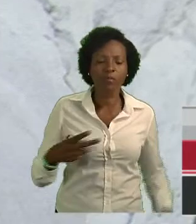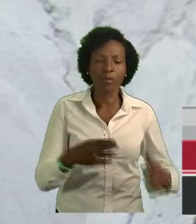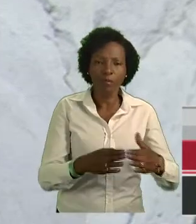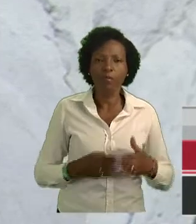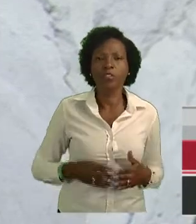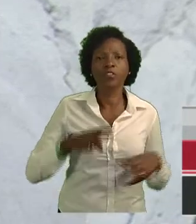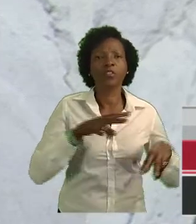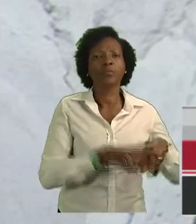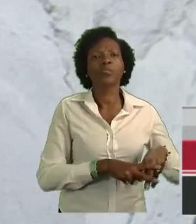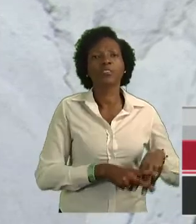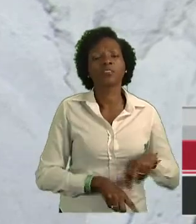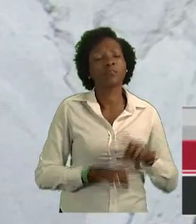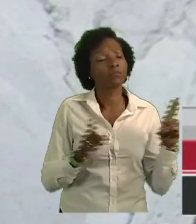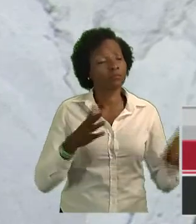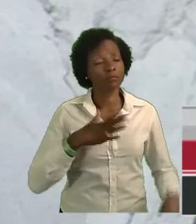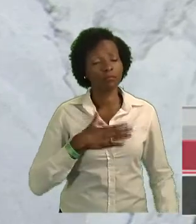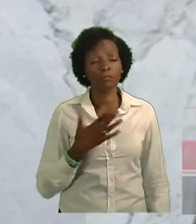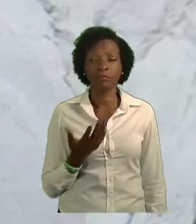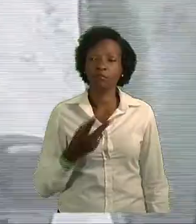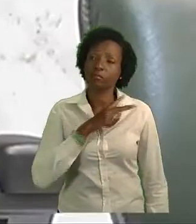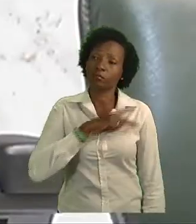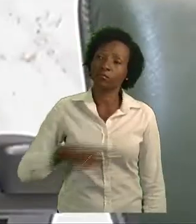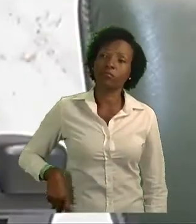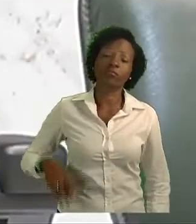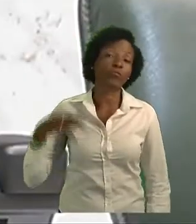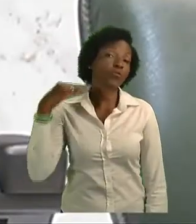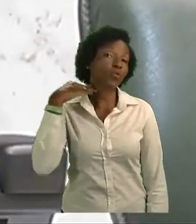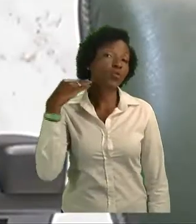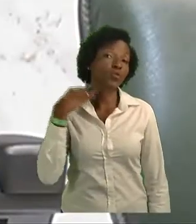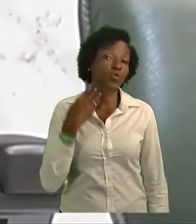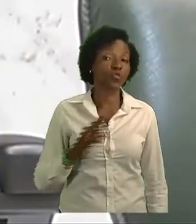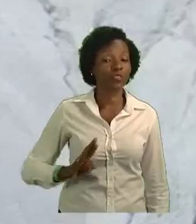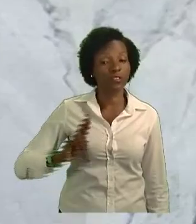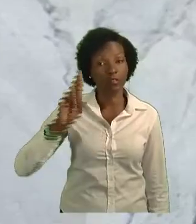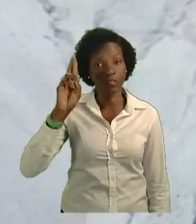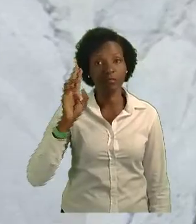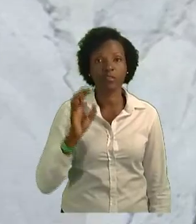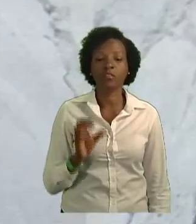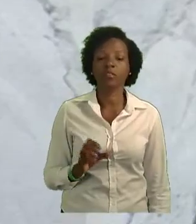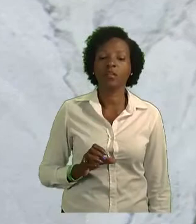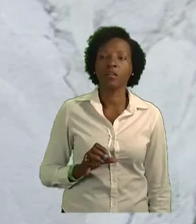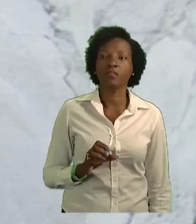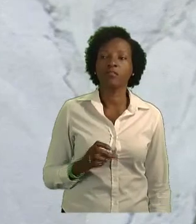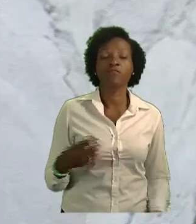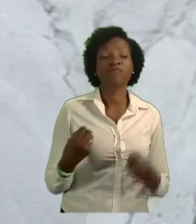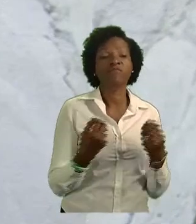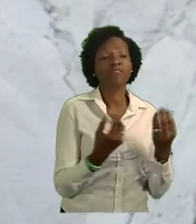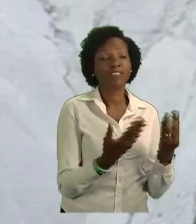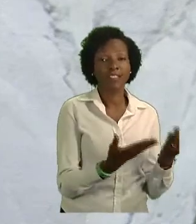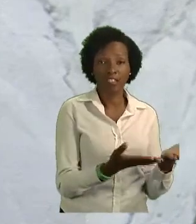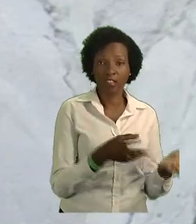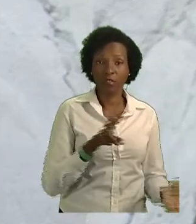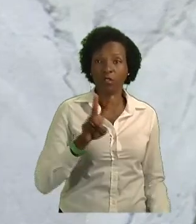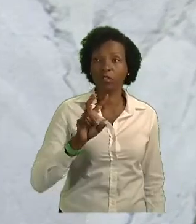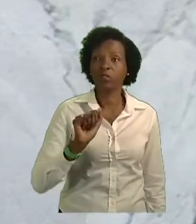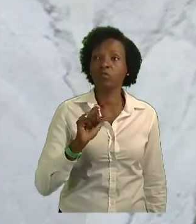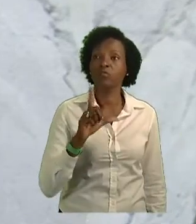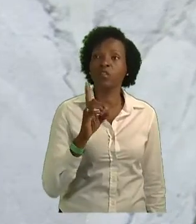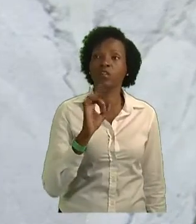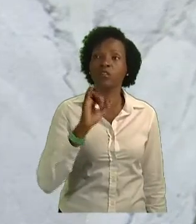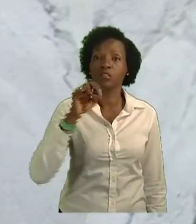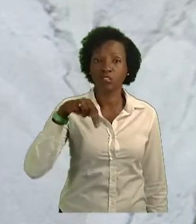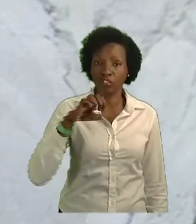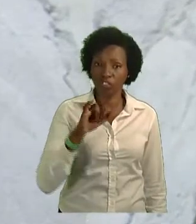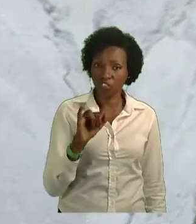a nossa surpresa a senhora presidente que o juiz então que comandava essa sessão concedeu a valdinei bolina júnior